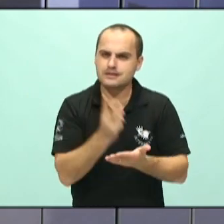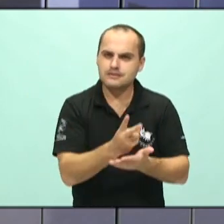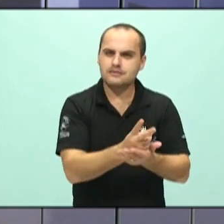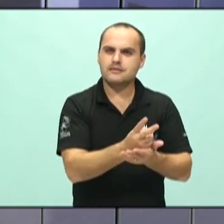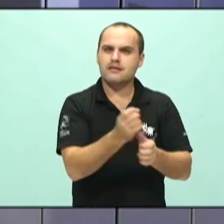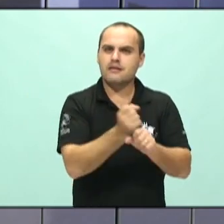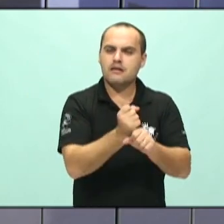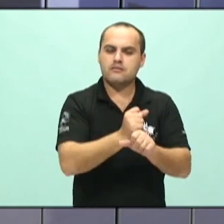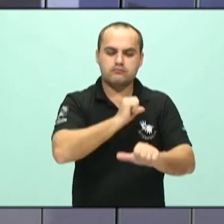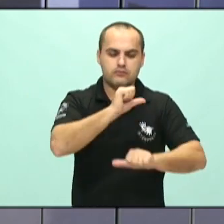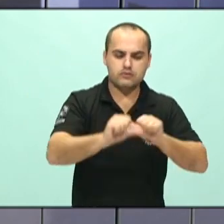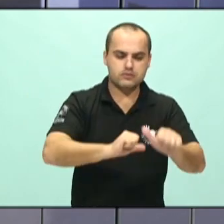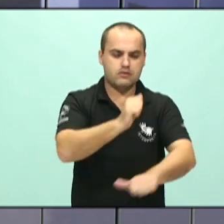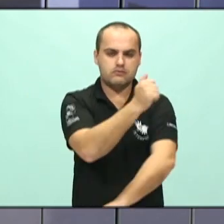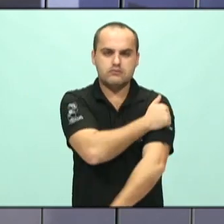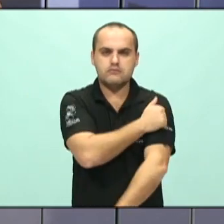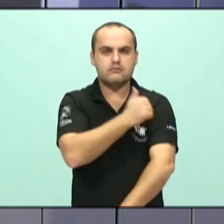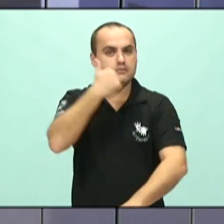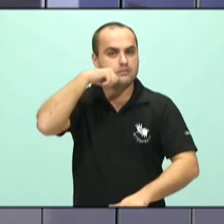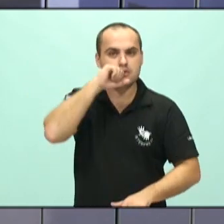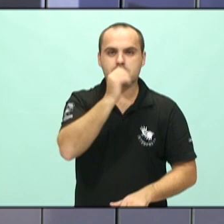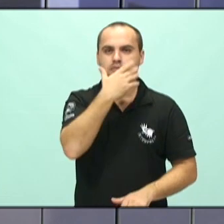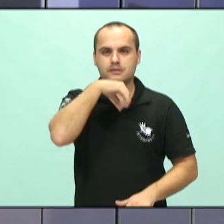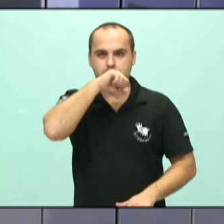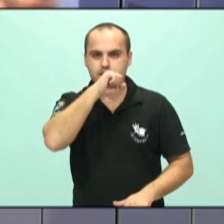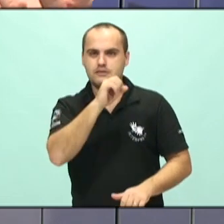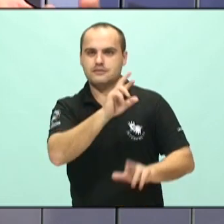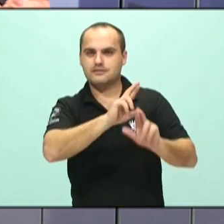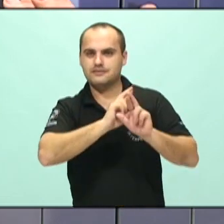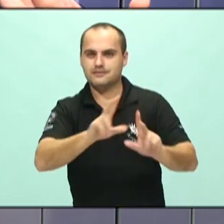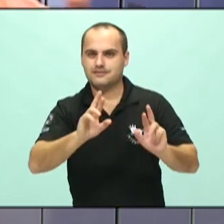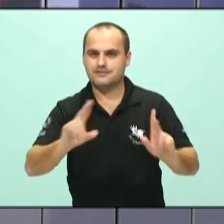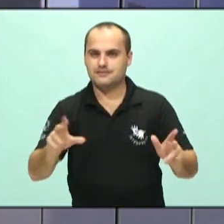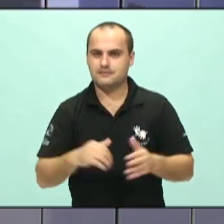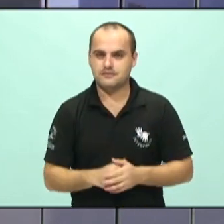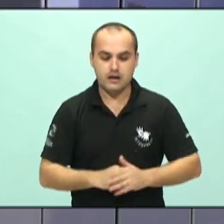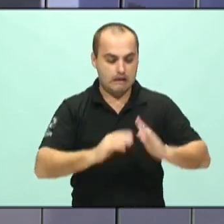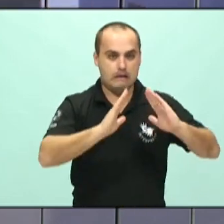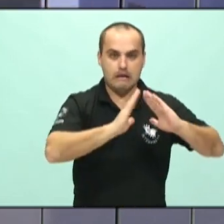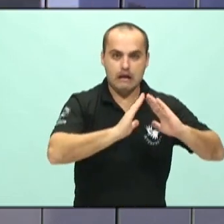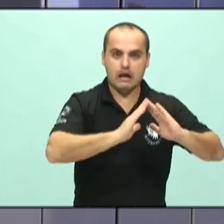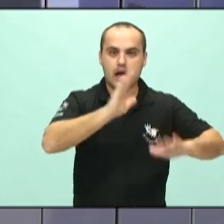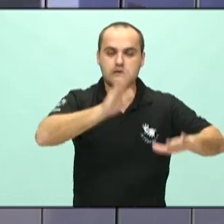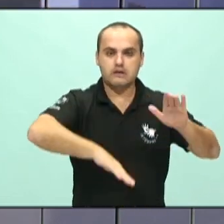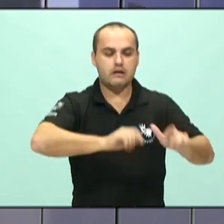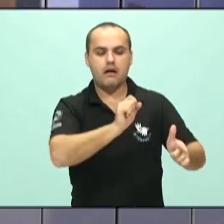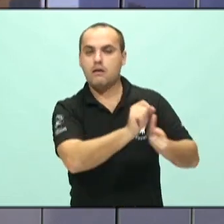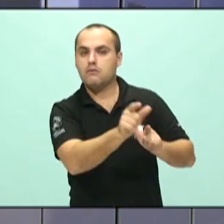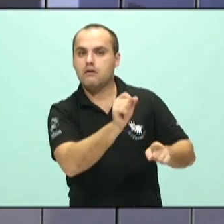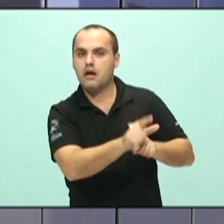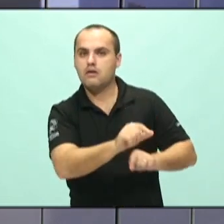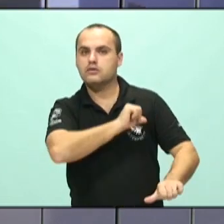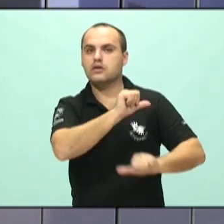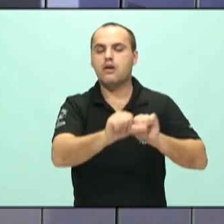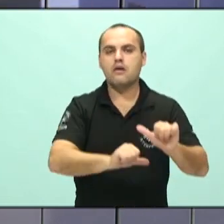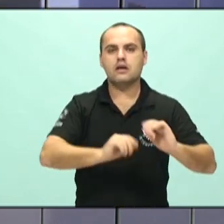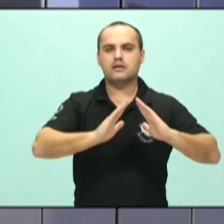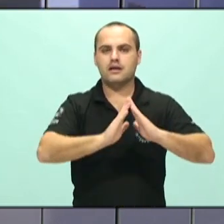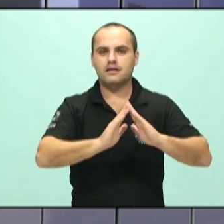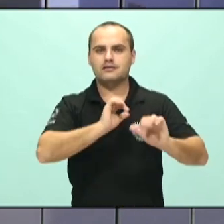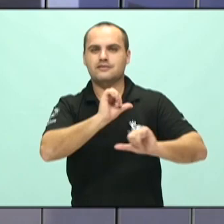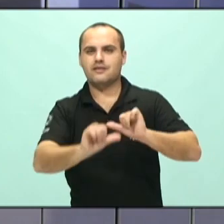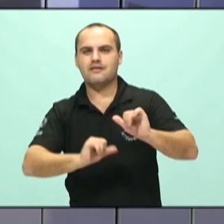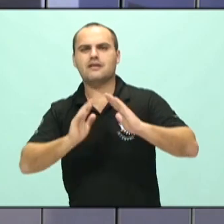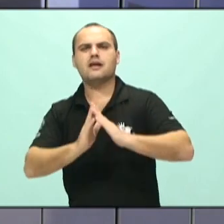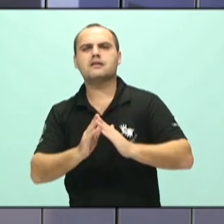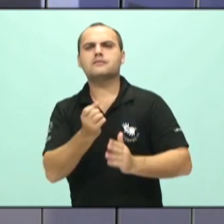muda alunos. São pais diferentes indo, vindo. As casas, muitas das vezes, são alugadas. Troca moradores. De